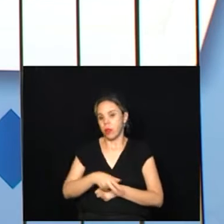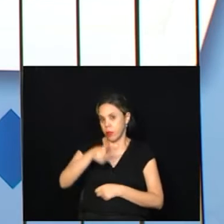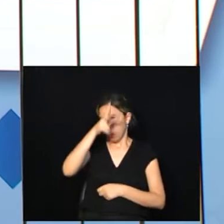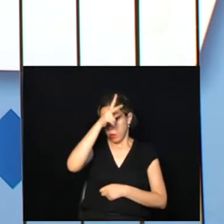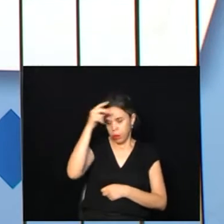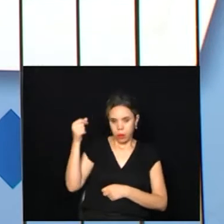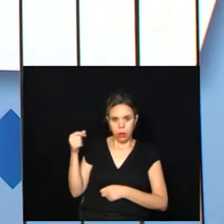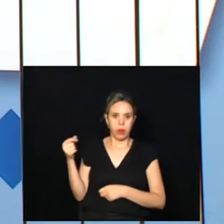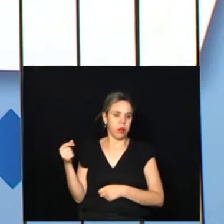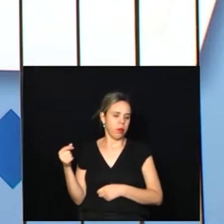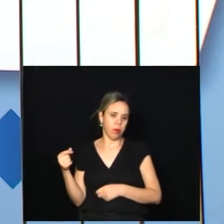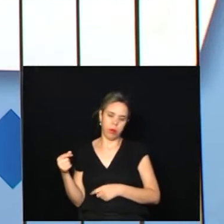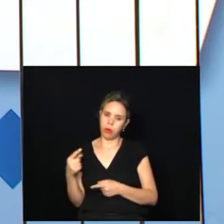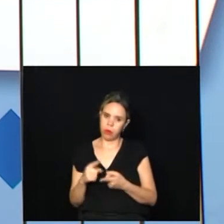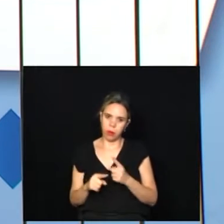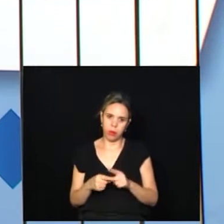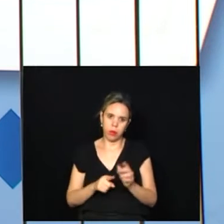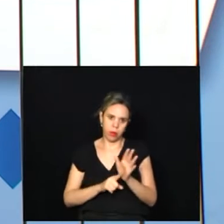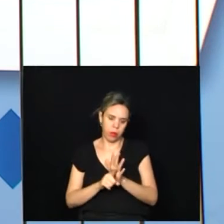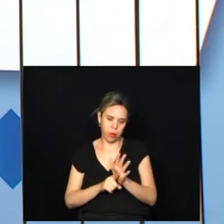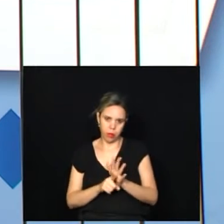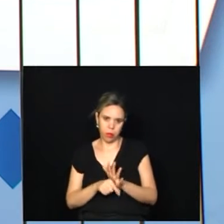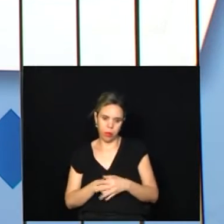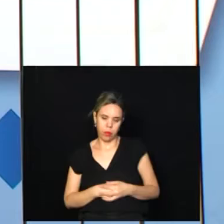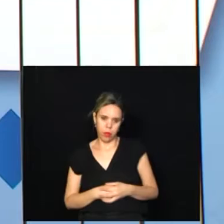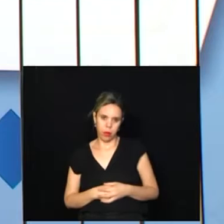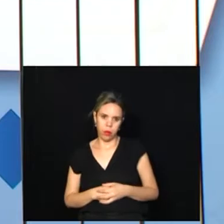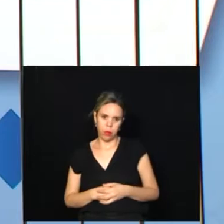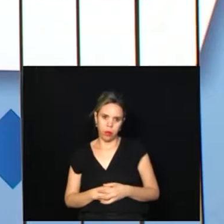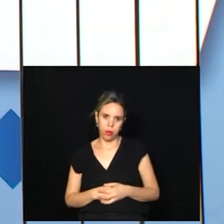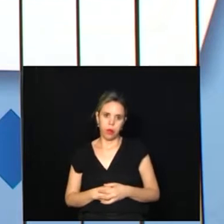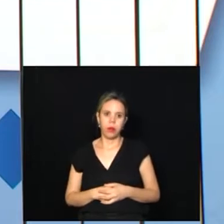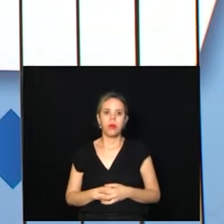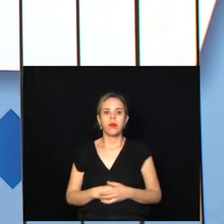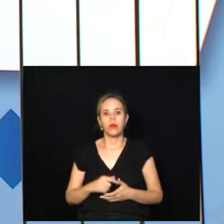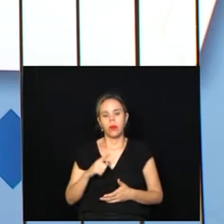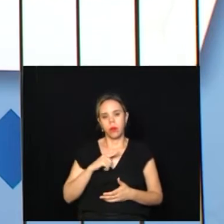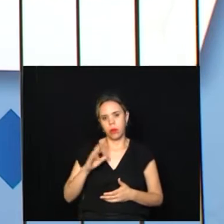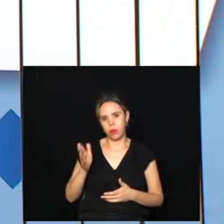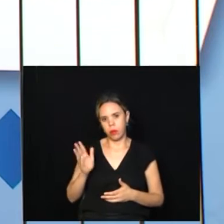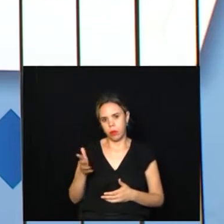de acordo aí com o último levantamento, nós temos já